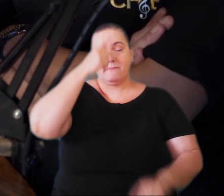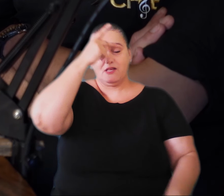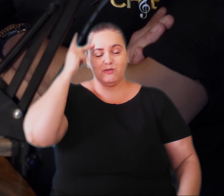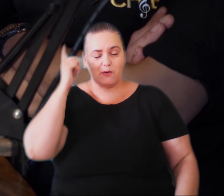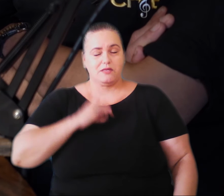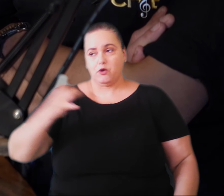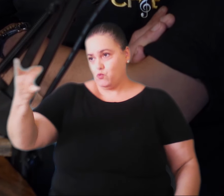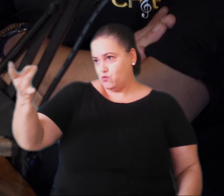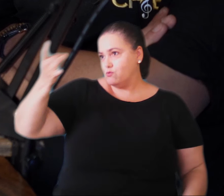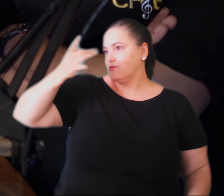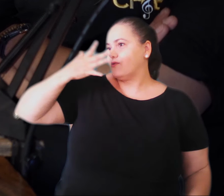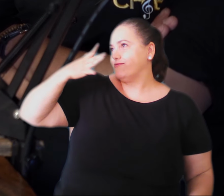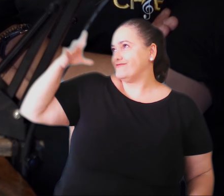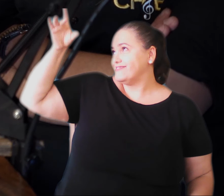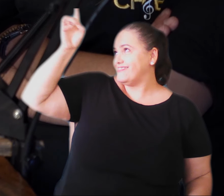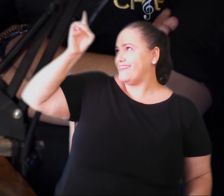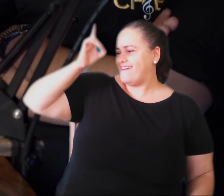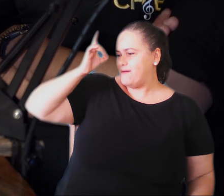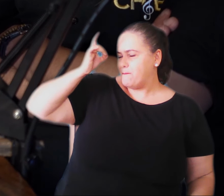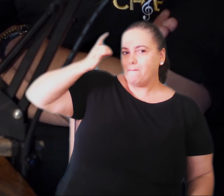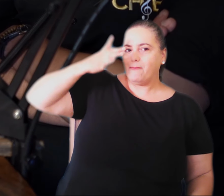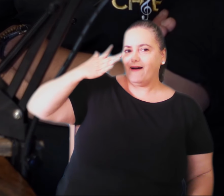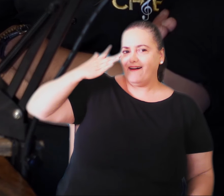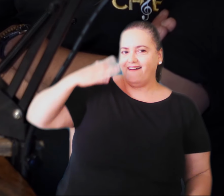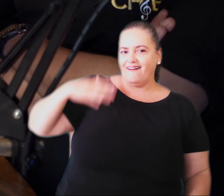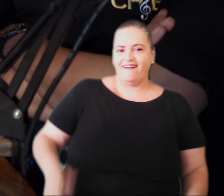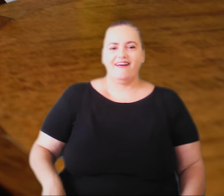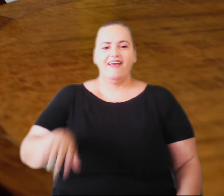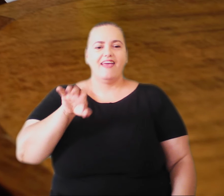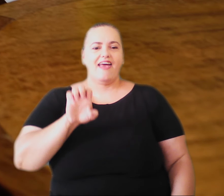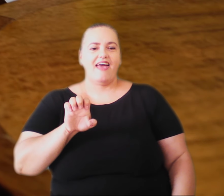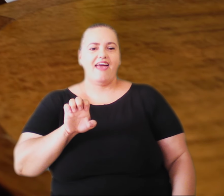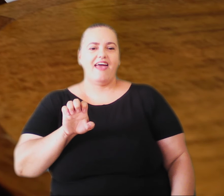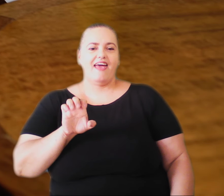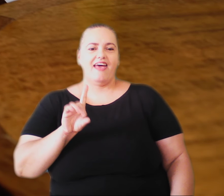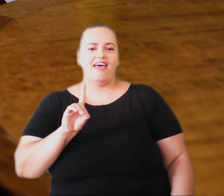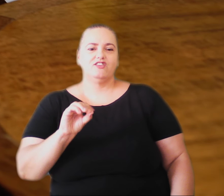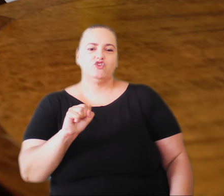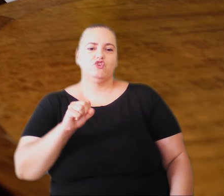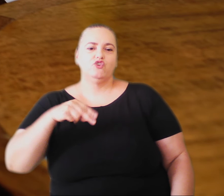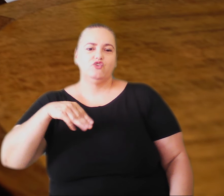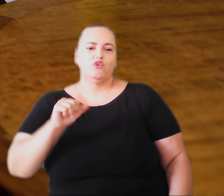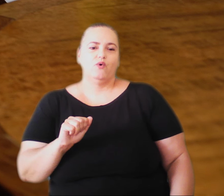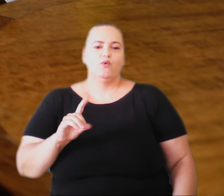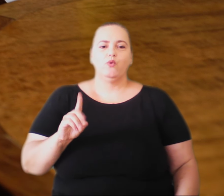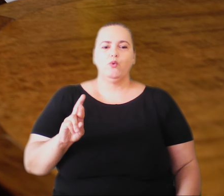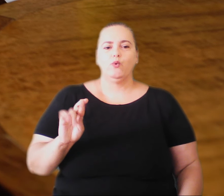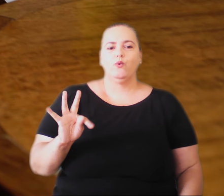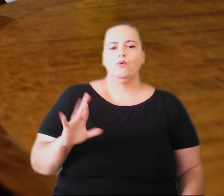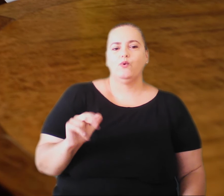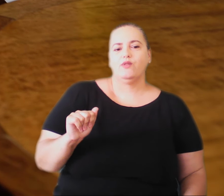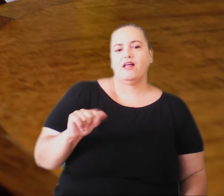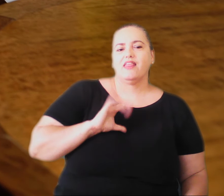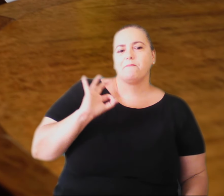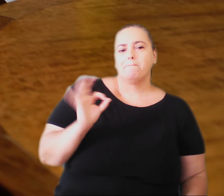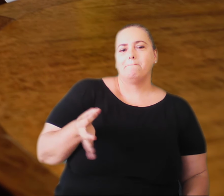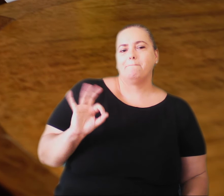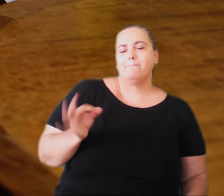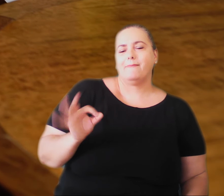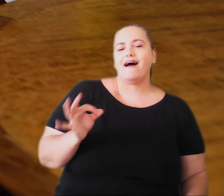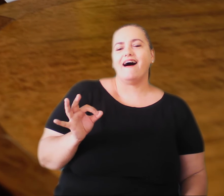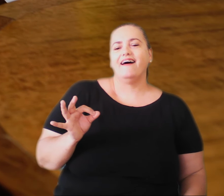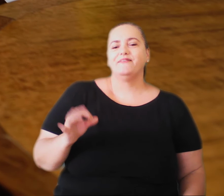de Deus. E o doutor Edson Dutra e o Albino era aquela precisão, e é